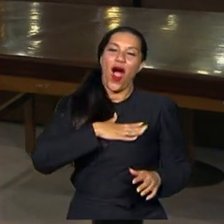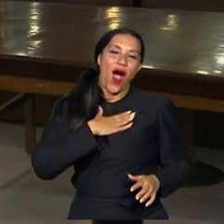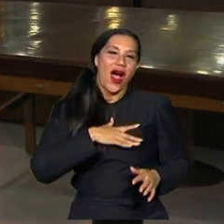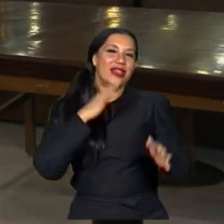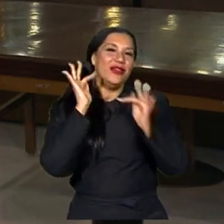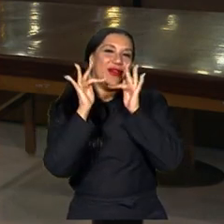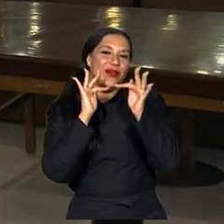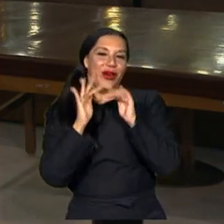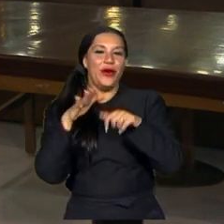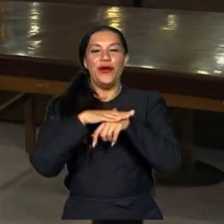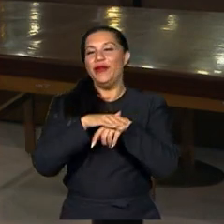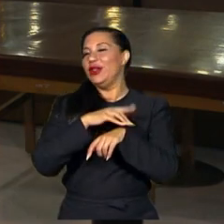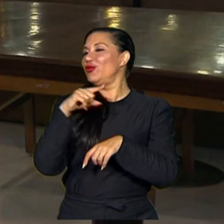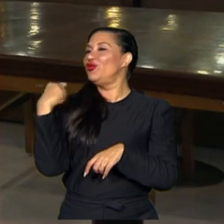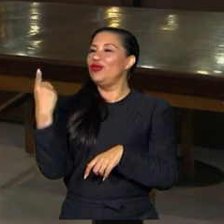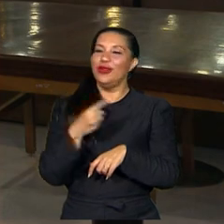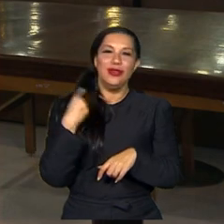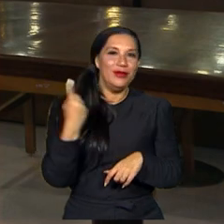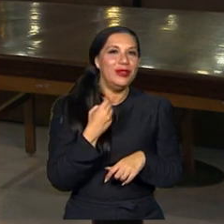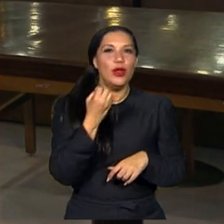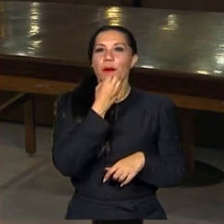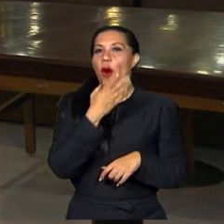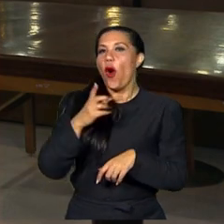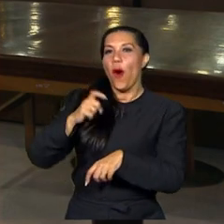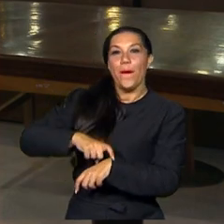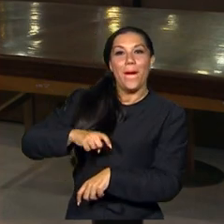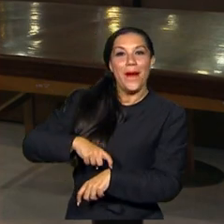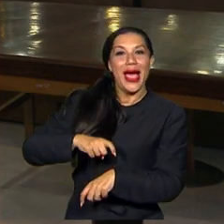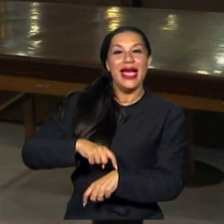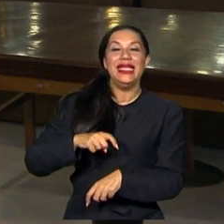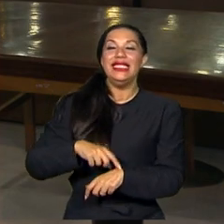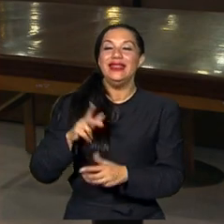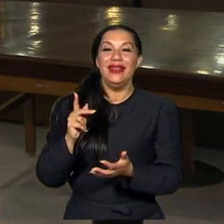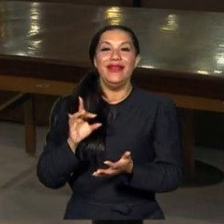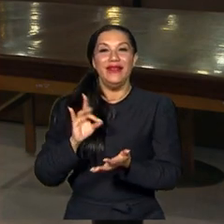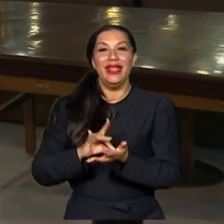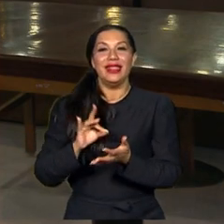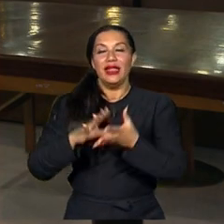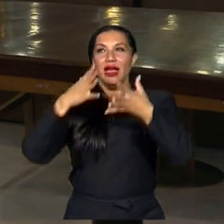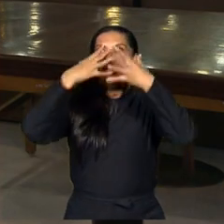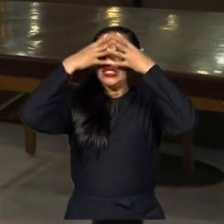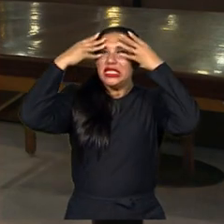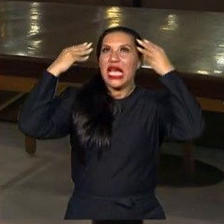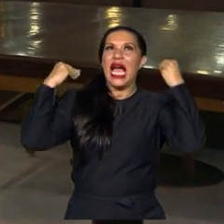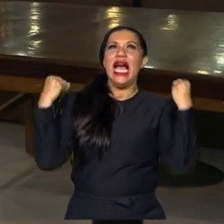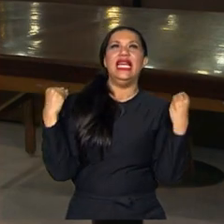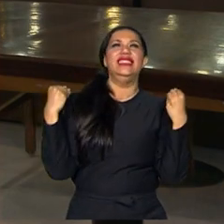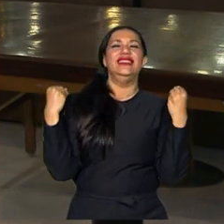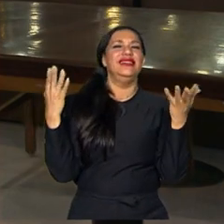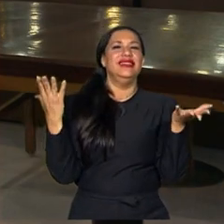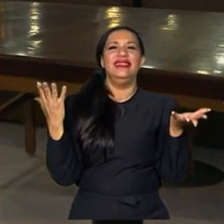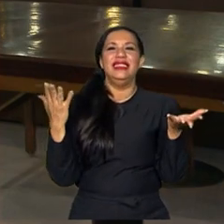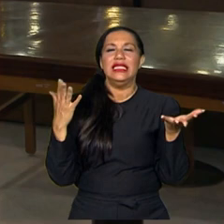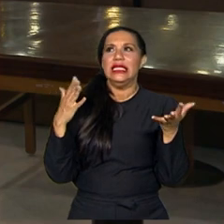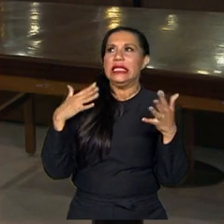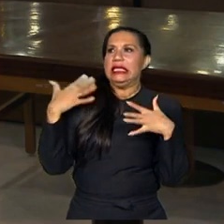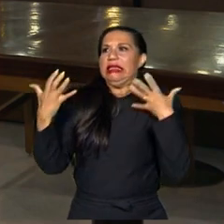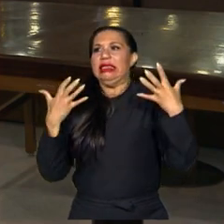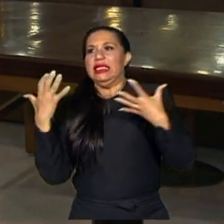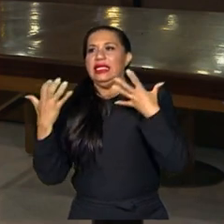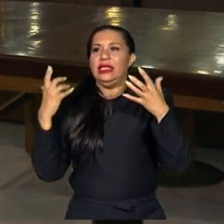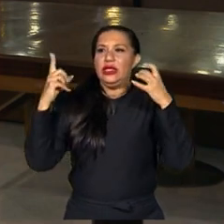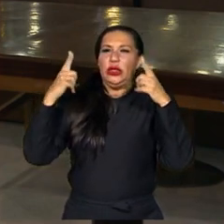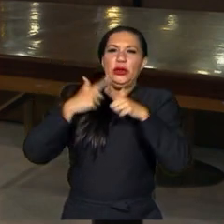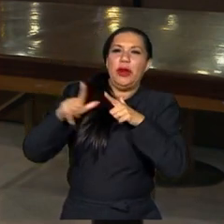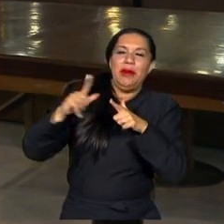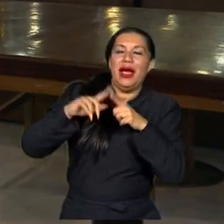Rua Javari, conversa com todo mundo. É um momento que você se desliga um pouco da loucura do dia a dia. E